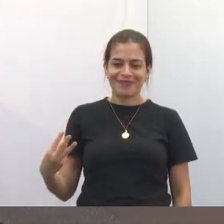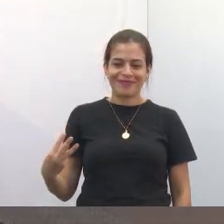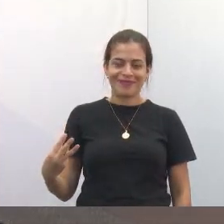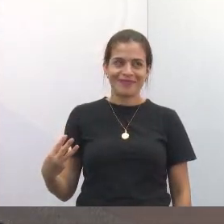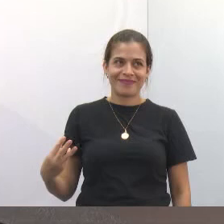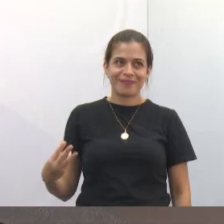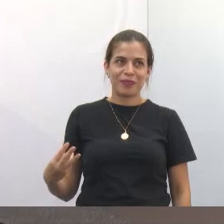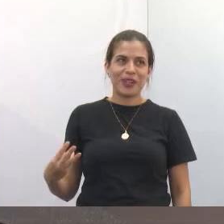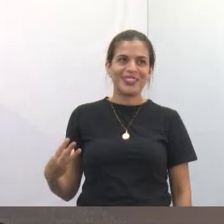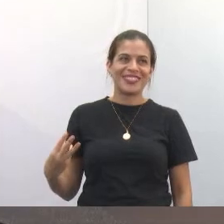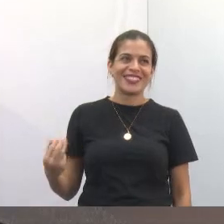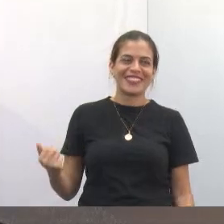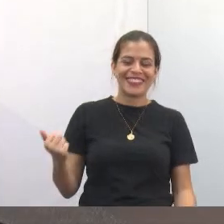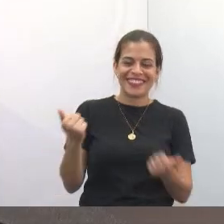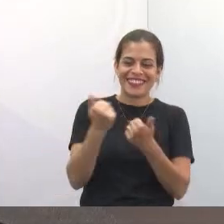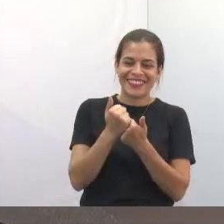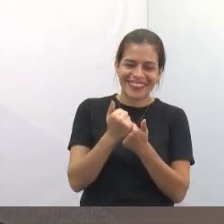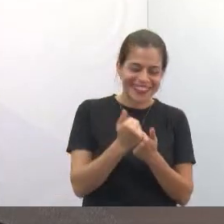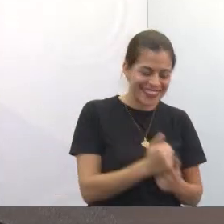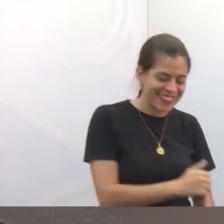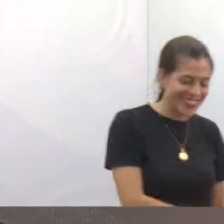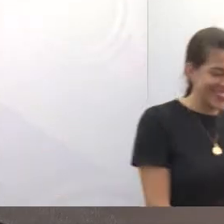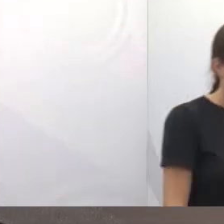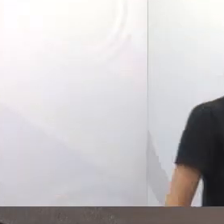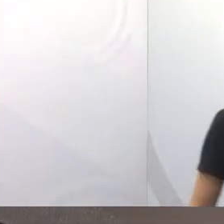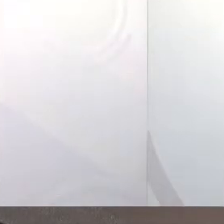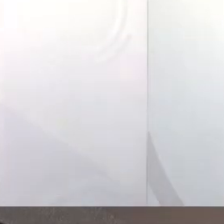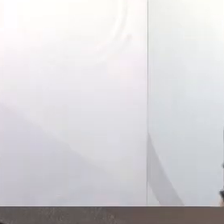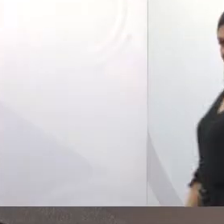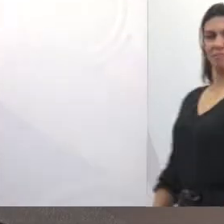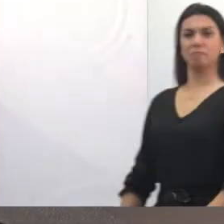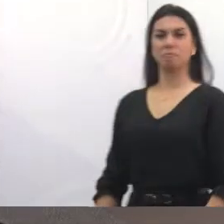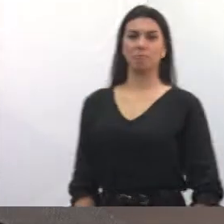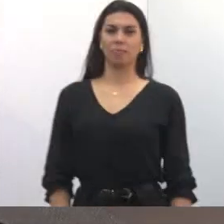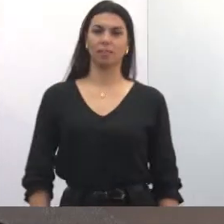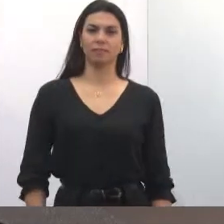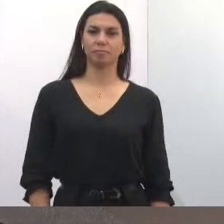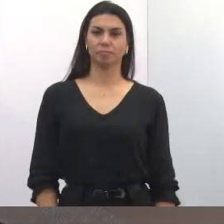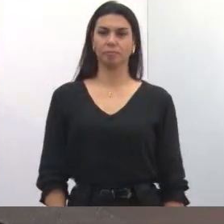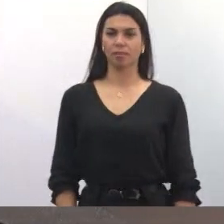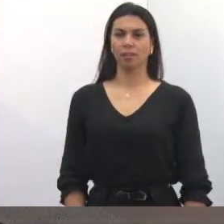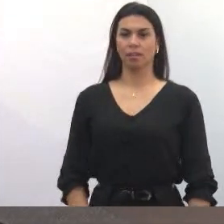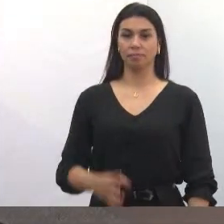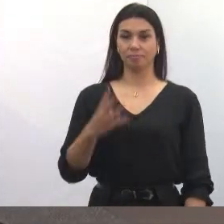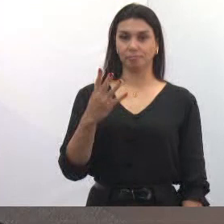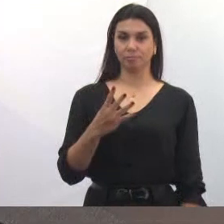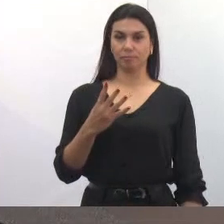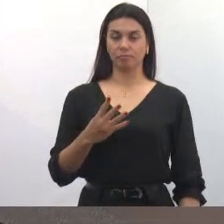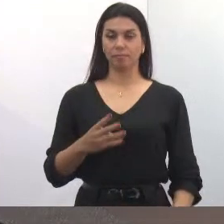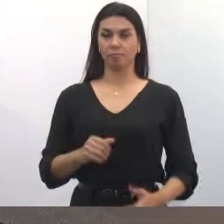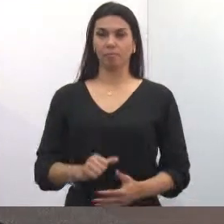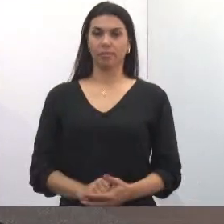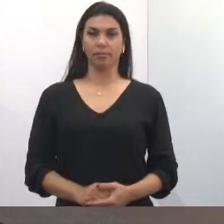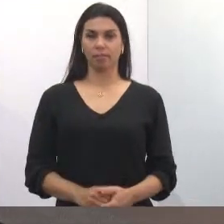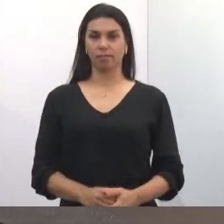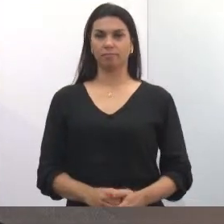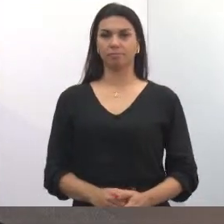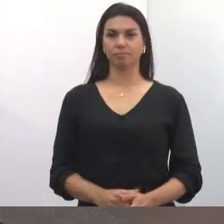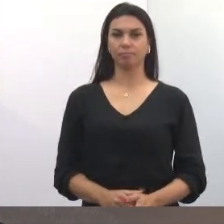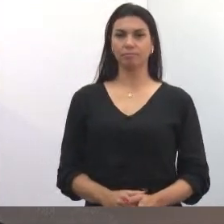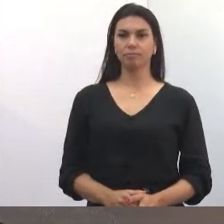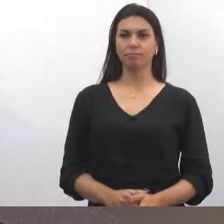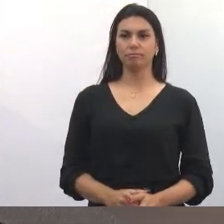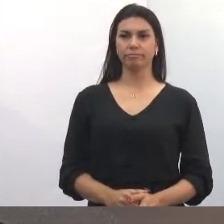03/2024, que concede reajuste salarial às ambas categorias. 4. Qual